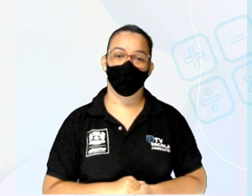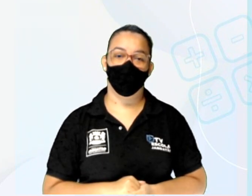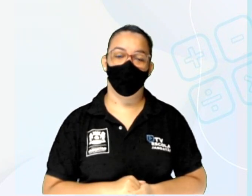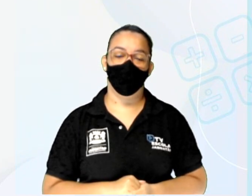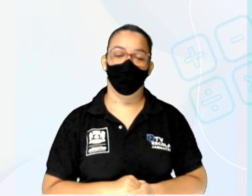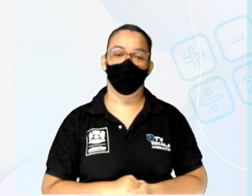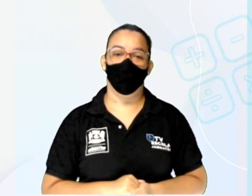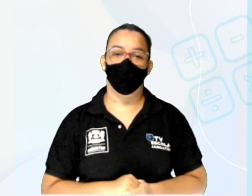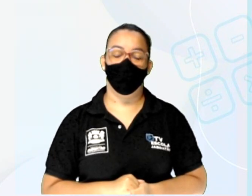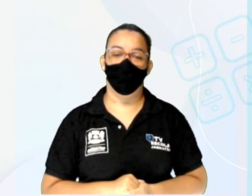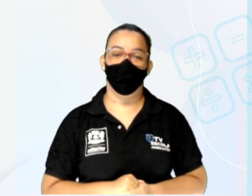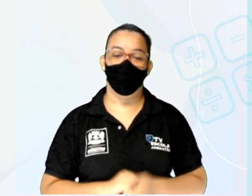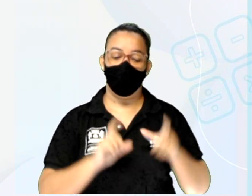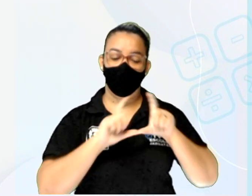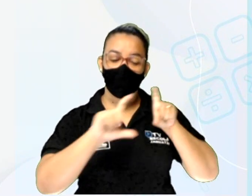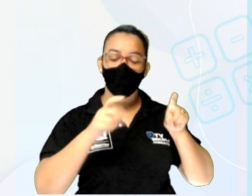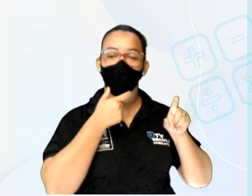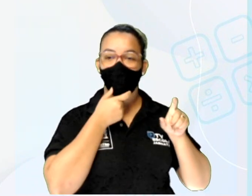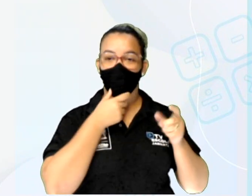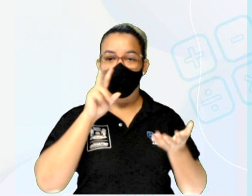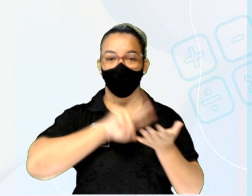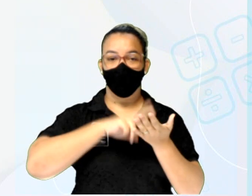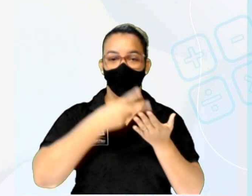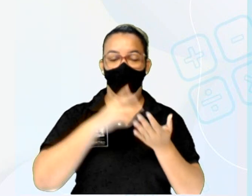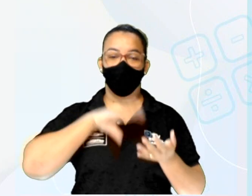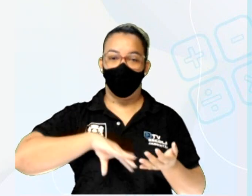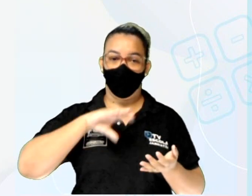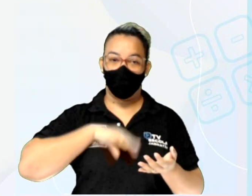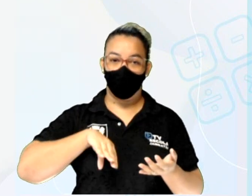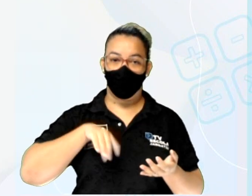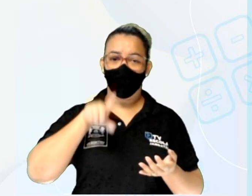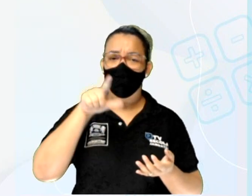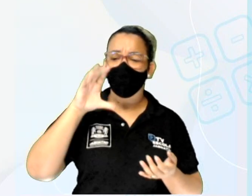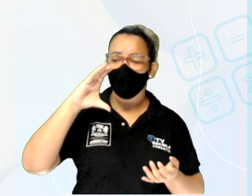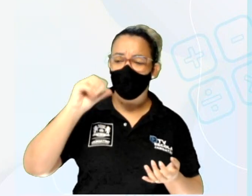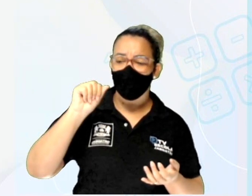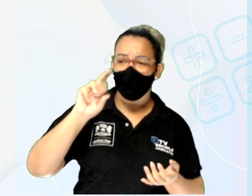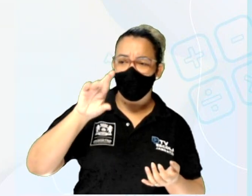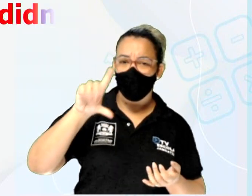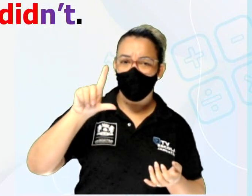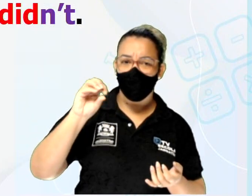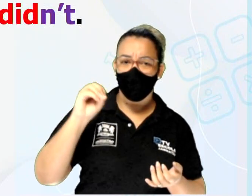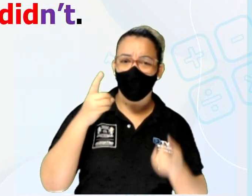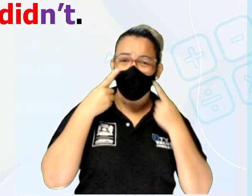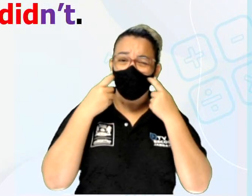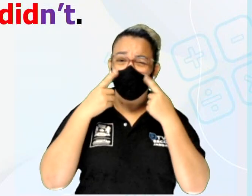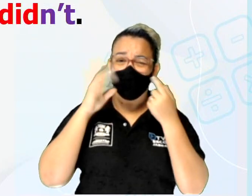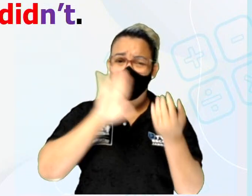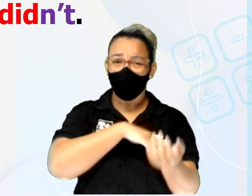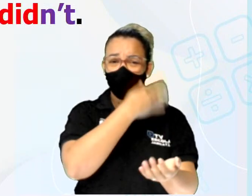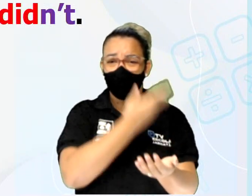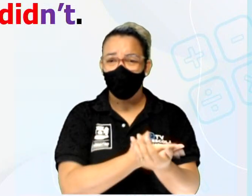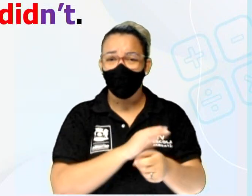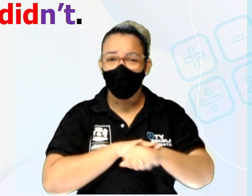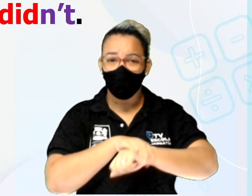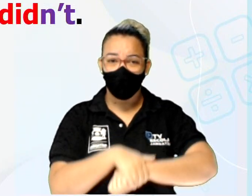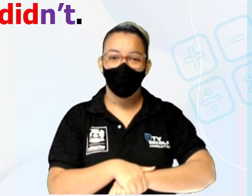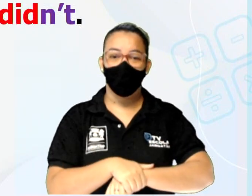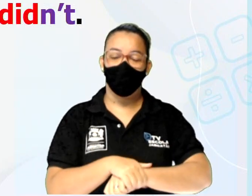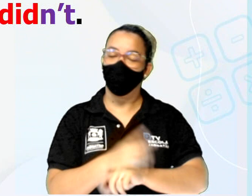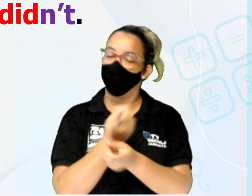Did Carlos cry all night? Carlos chorou a noite toda? No, he